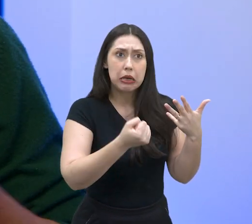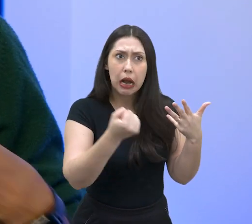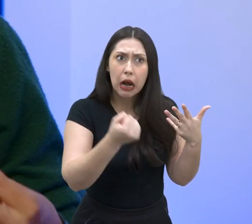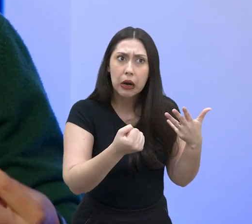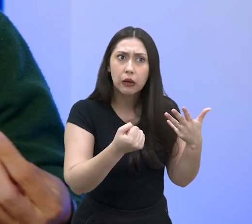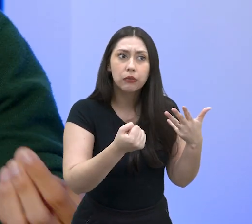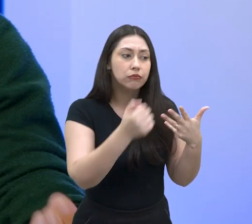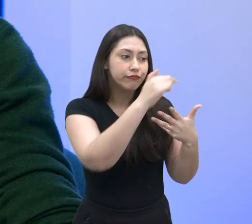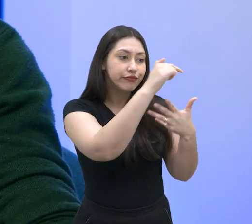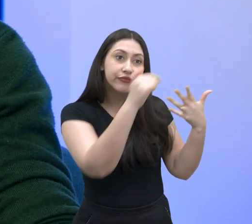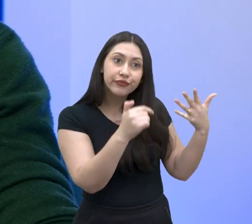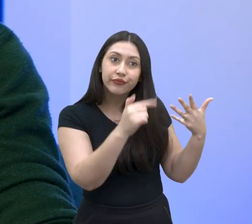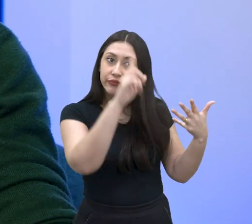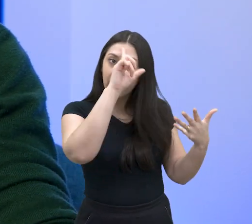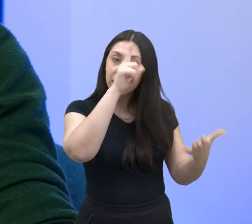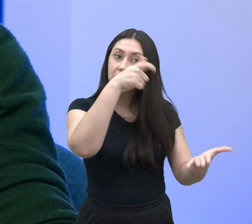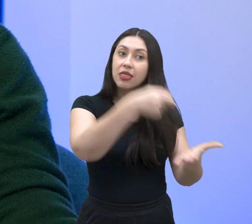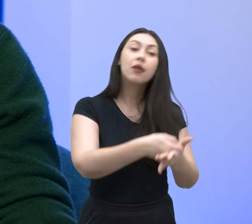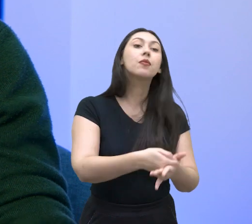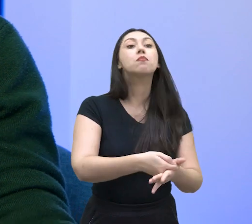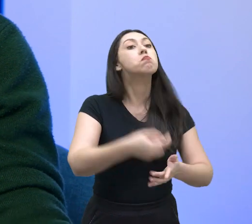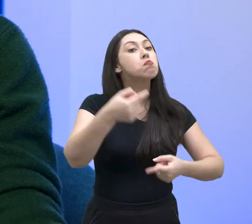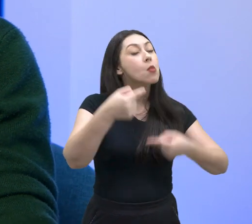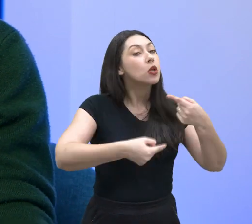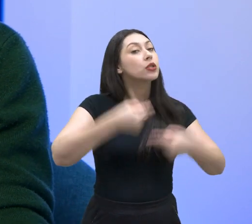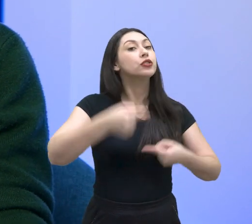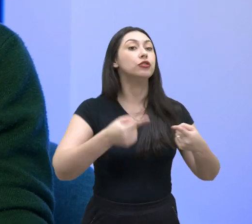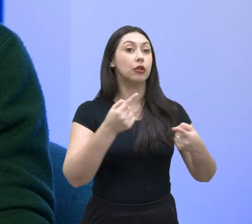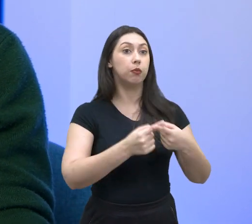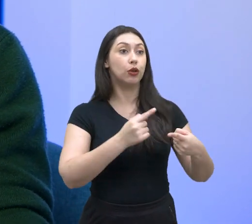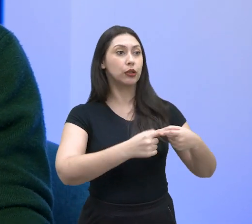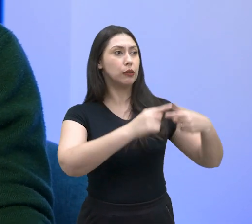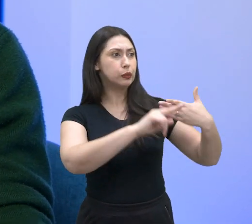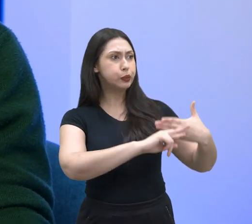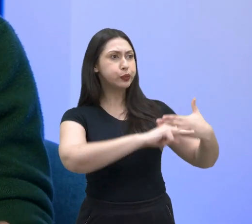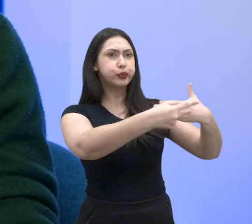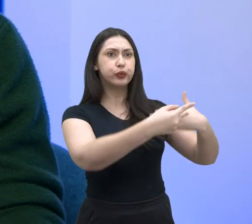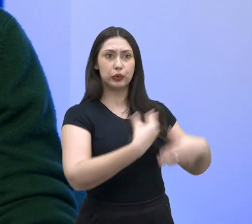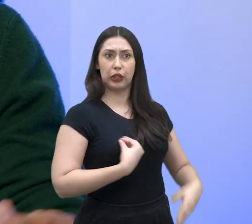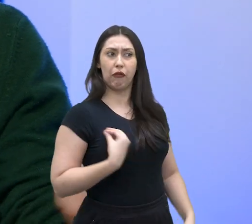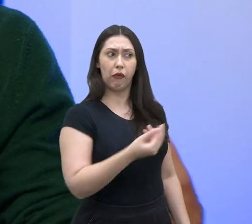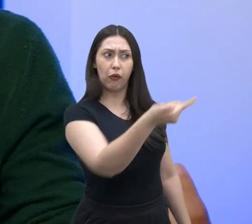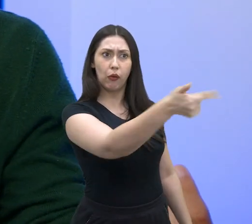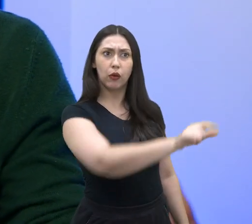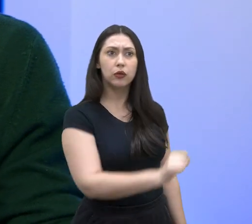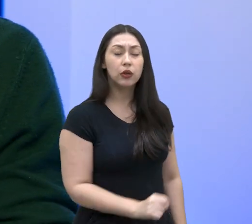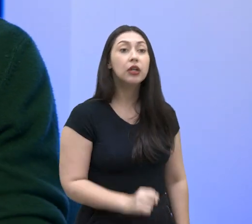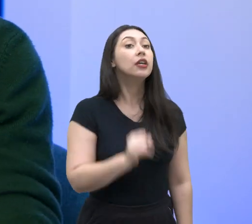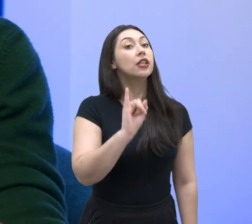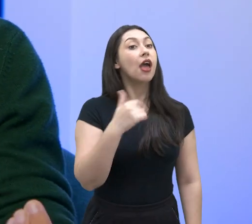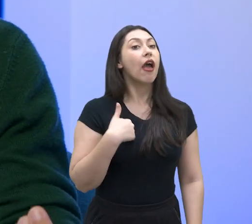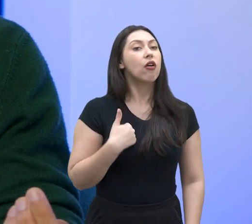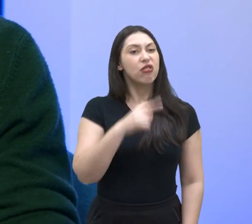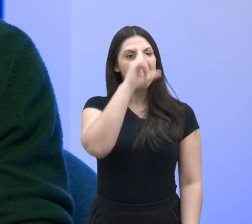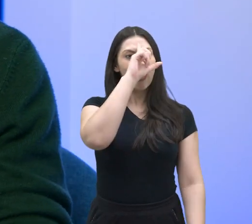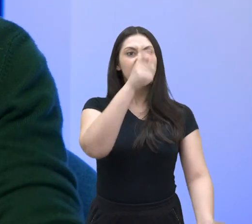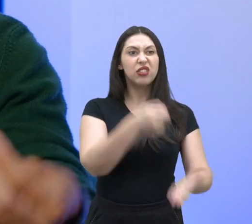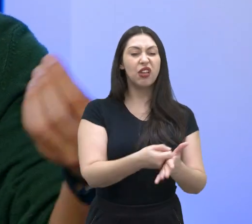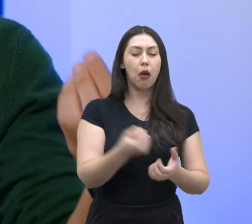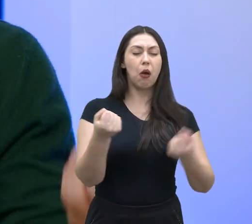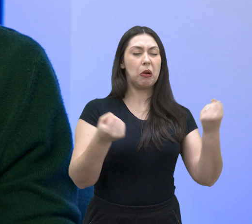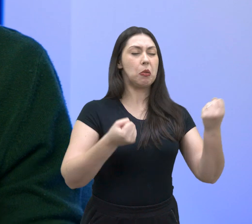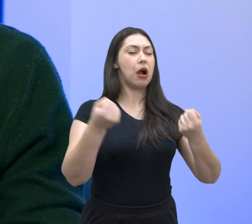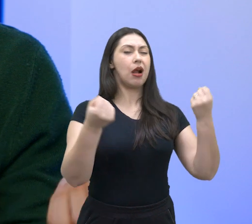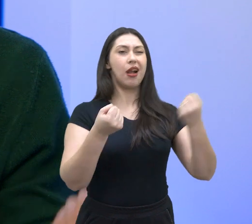ônibus, eu vou lotar a cidade de carro e eu vou congestionar a cidade. Agora, quando eu escolho de ônibus e uma coletividade faz